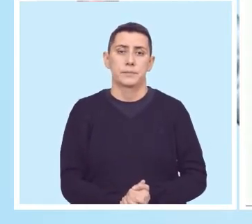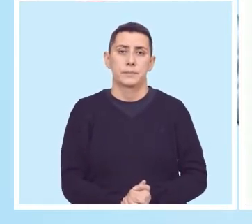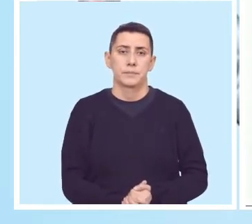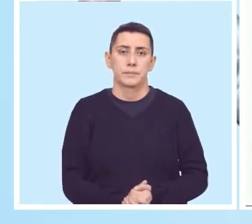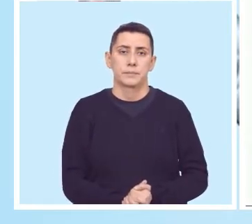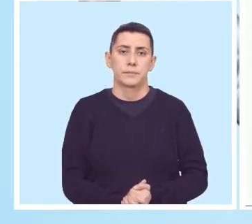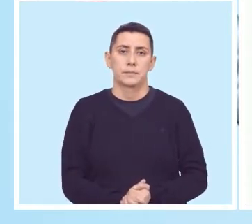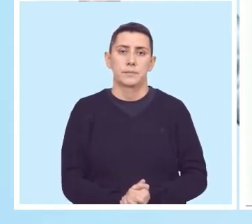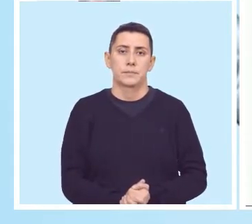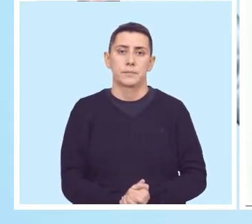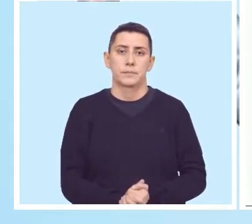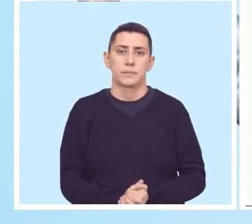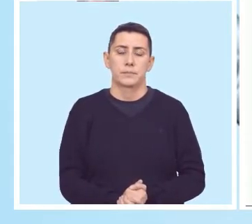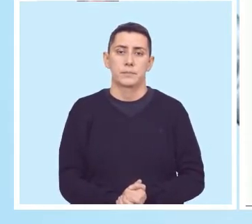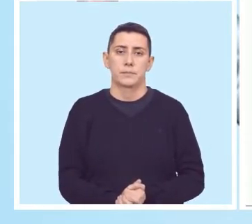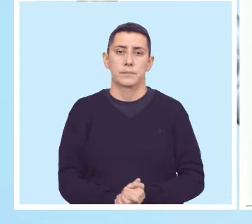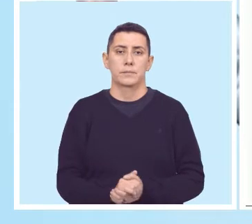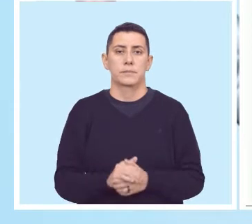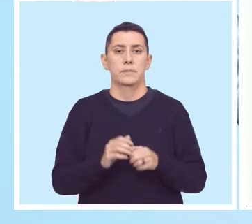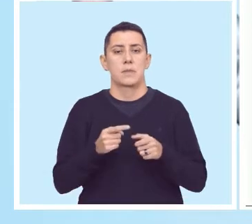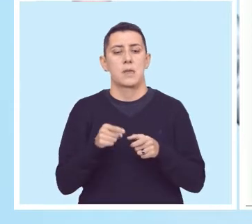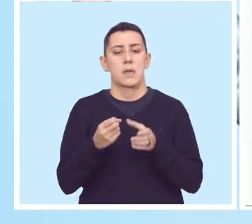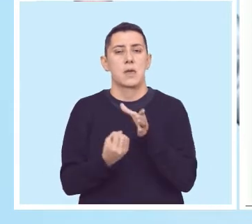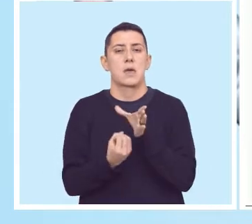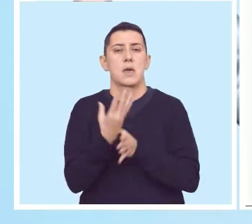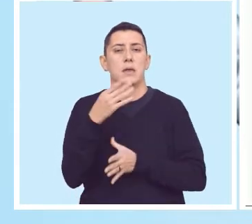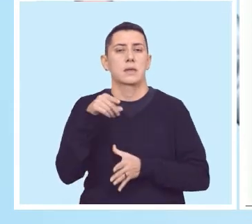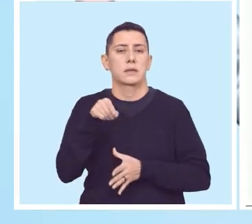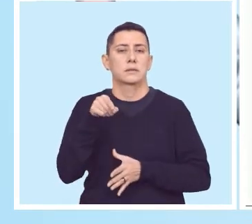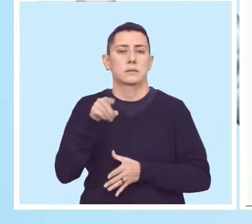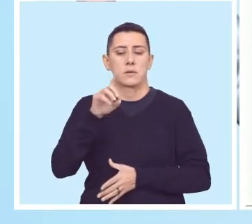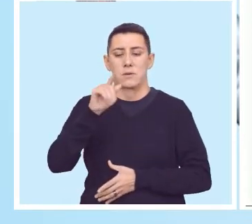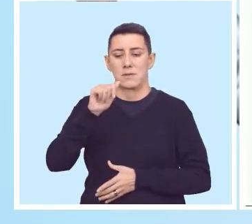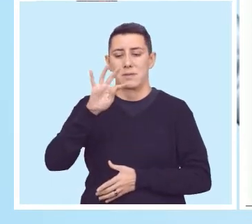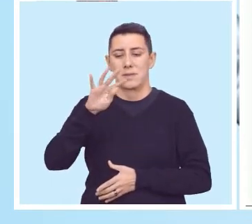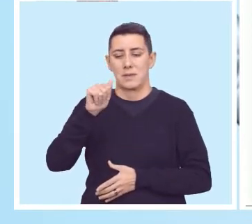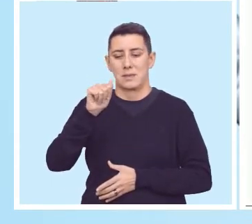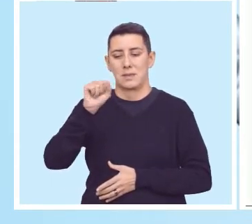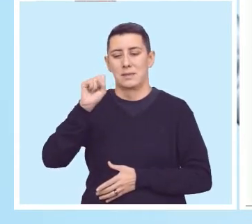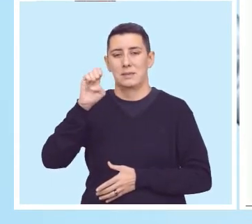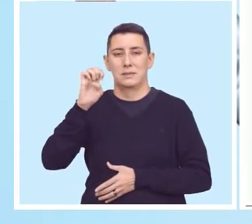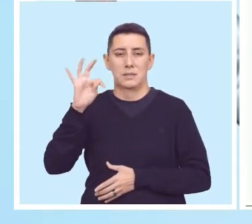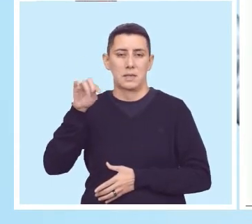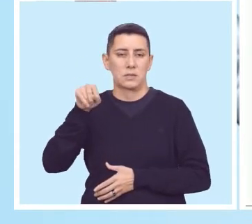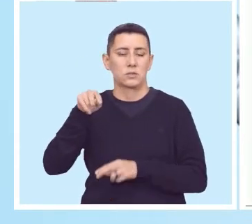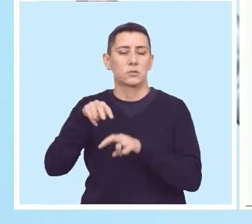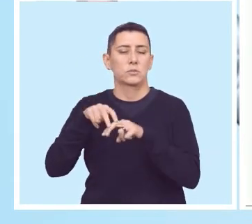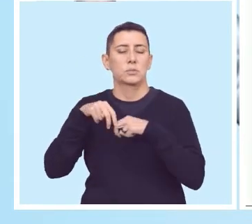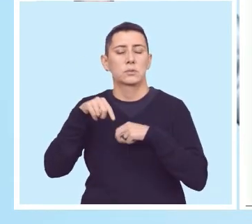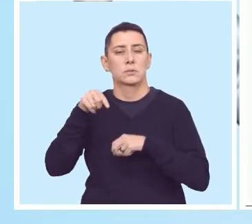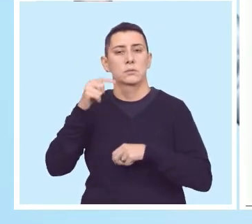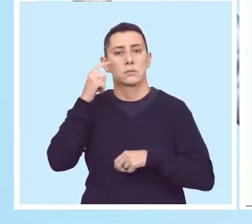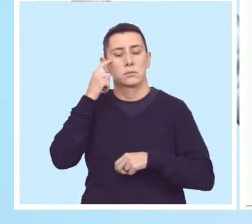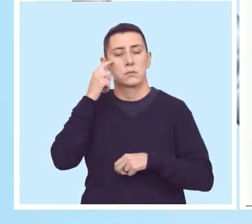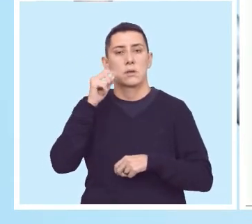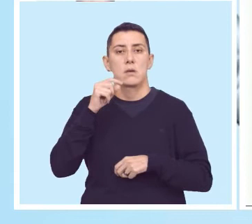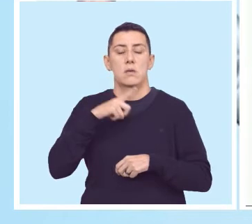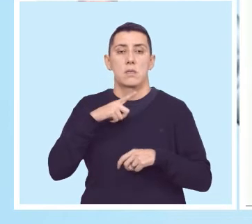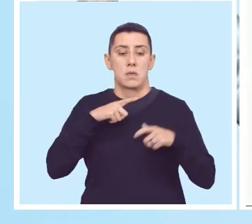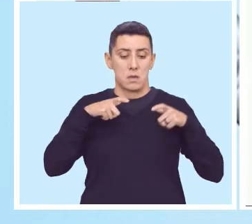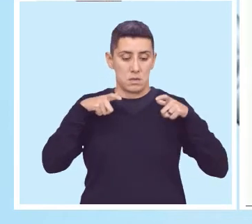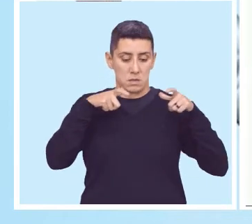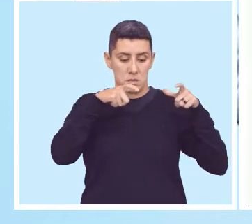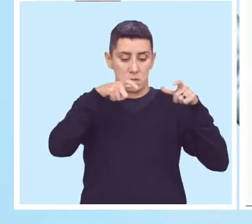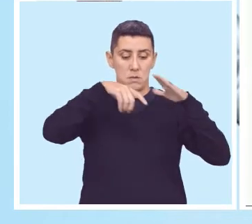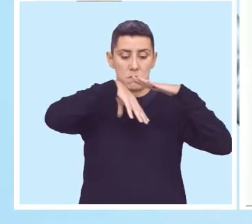Basicamente, a criação desse dataset ela foi realizada, as capturas que foram obtidas pelo drone foram